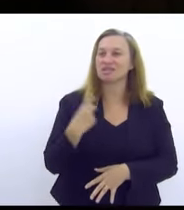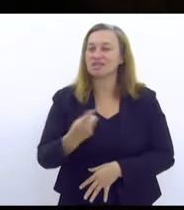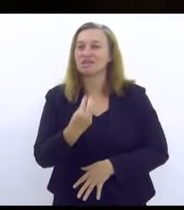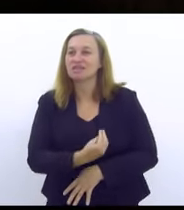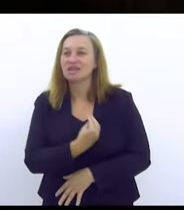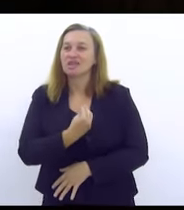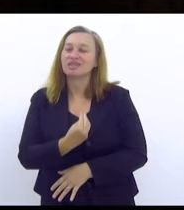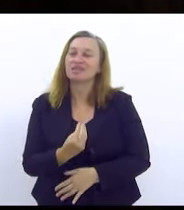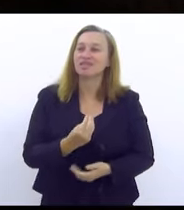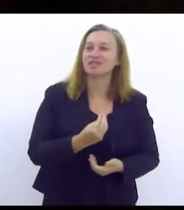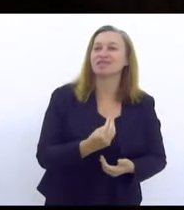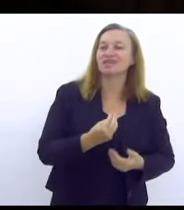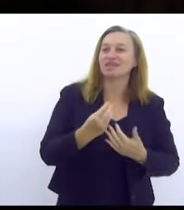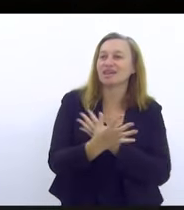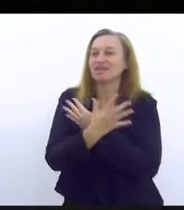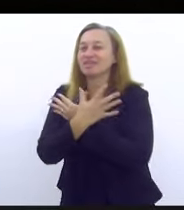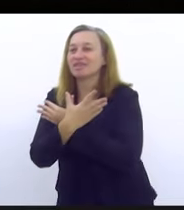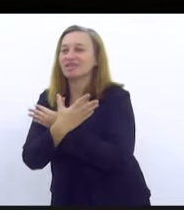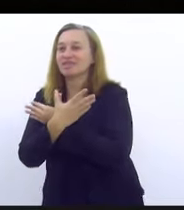Universal. Lá,